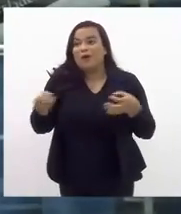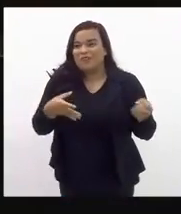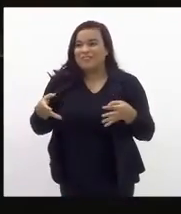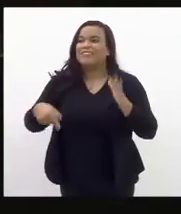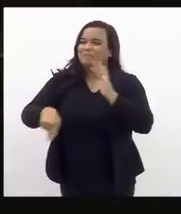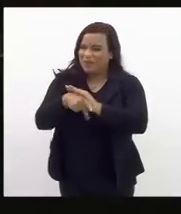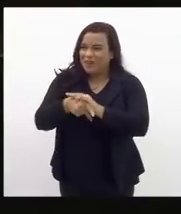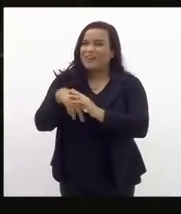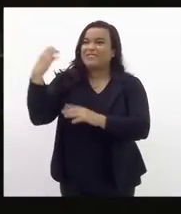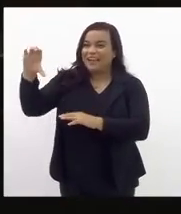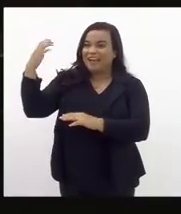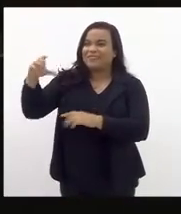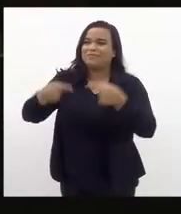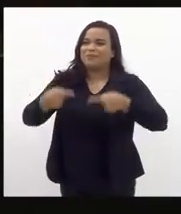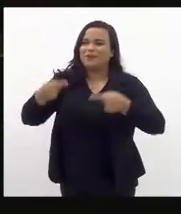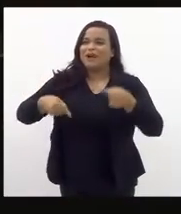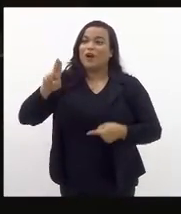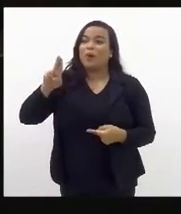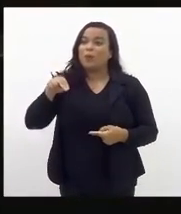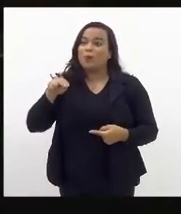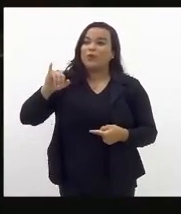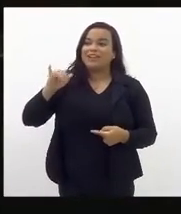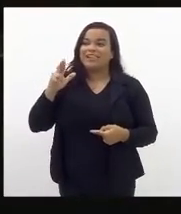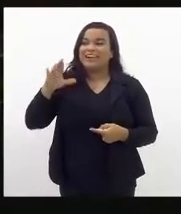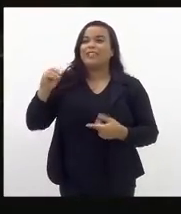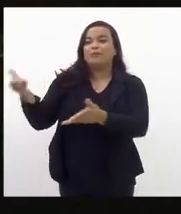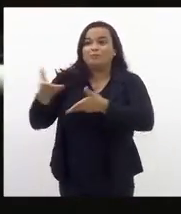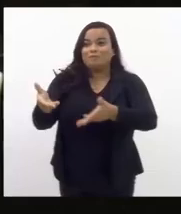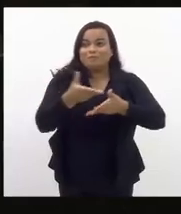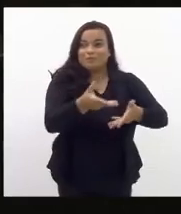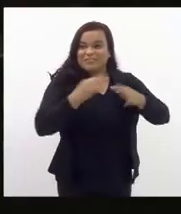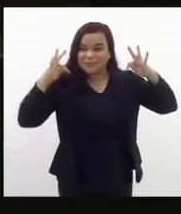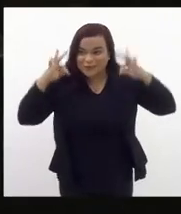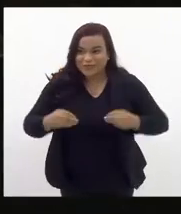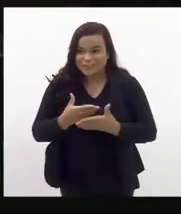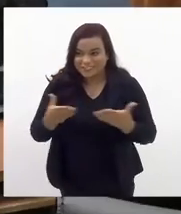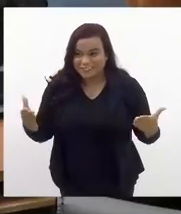Unirio, bem-vindos, bem-vindas e bem-vindas.